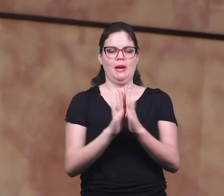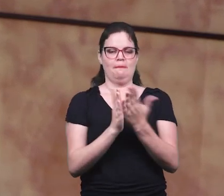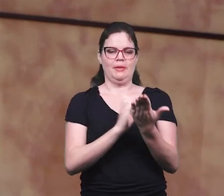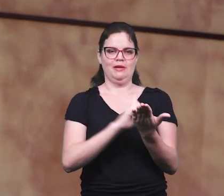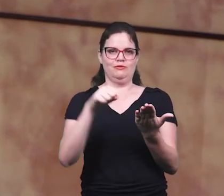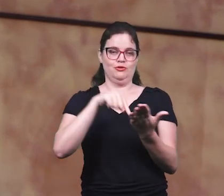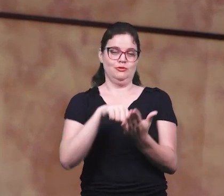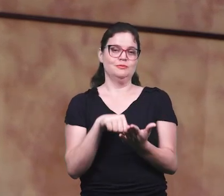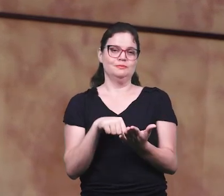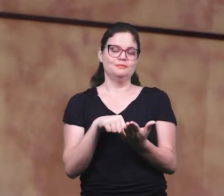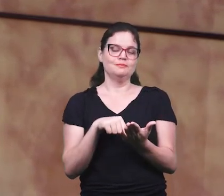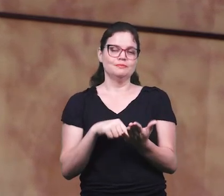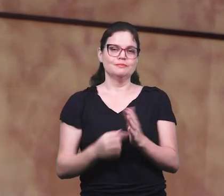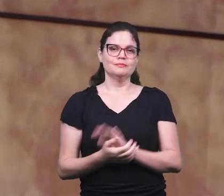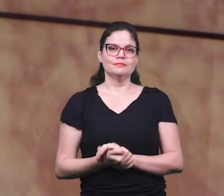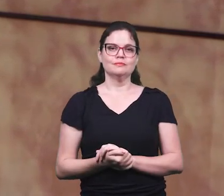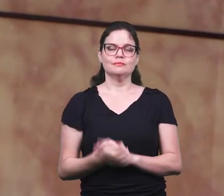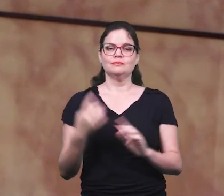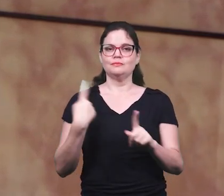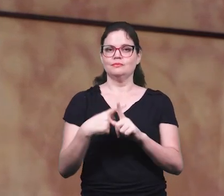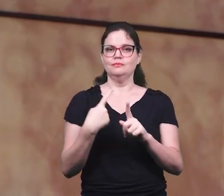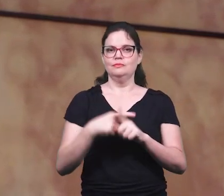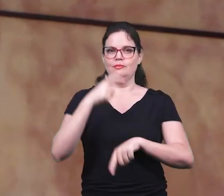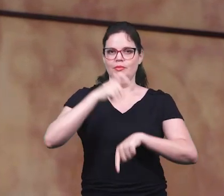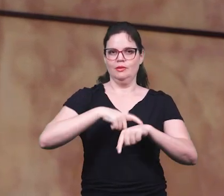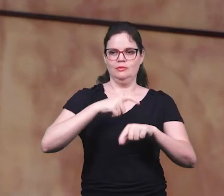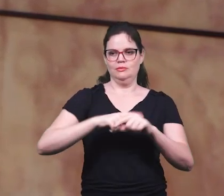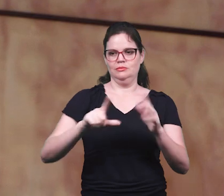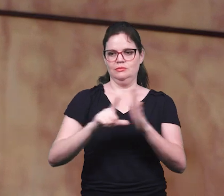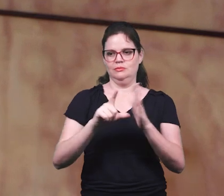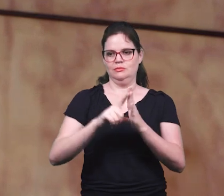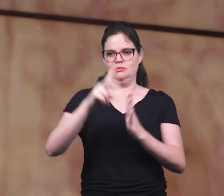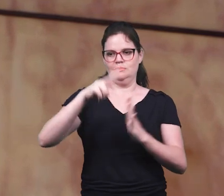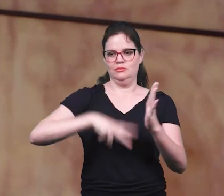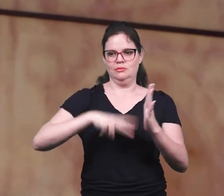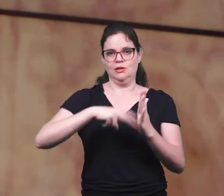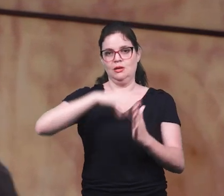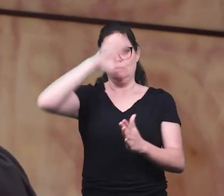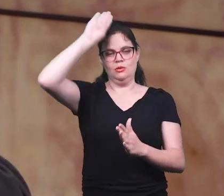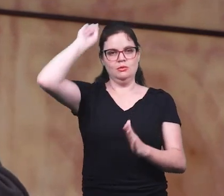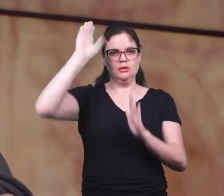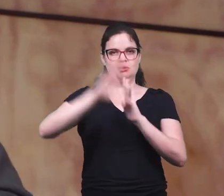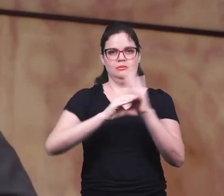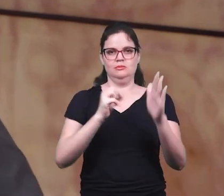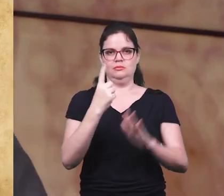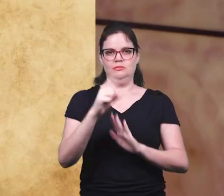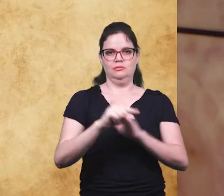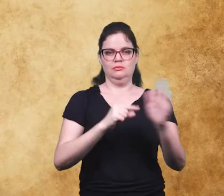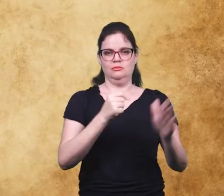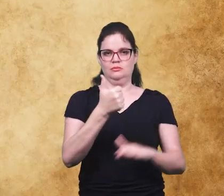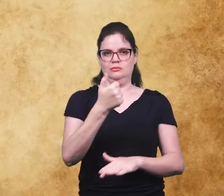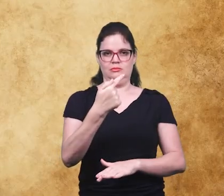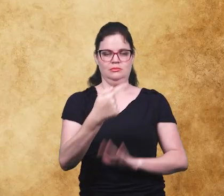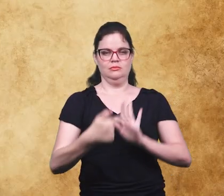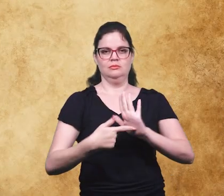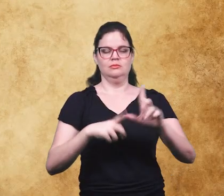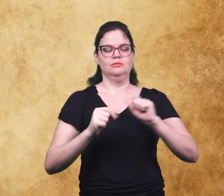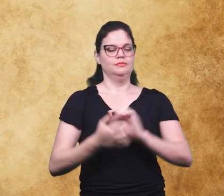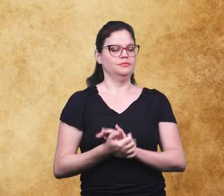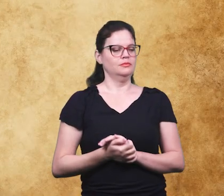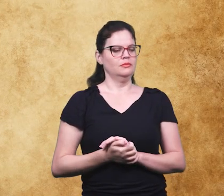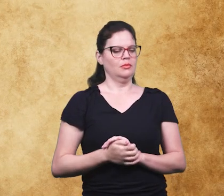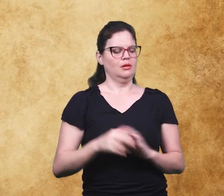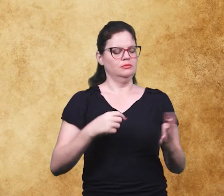E é interessante lembrar que Lutero, quando ele lia Romanos 1,17, Romanos 1,17 diz assim: diz